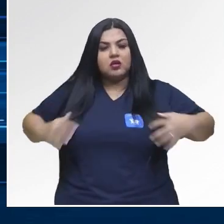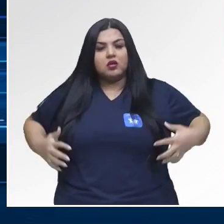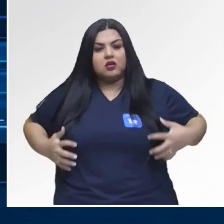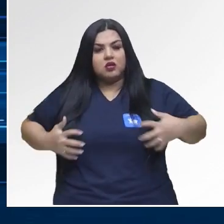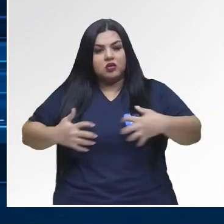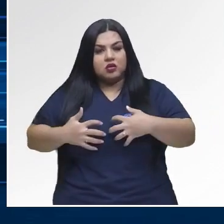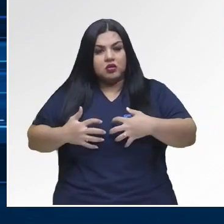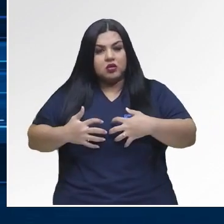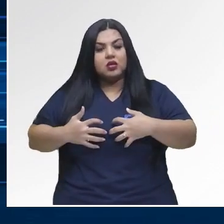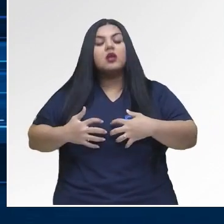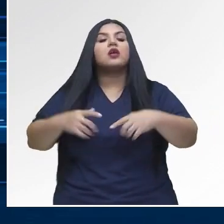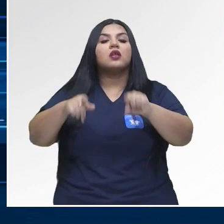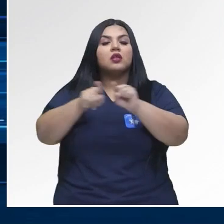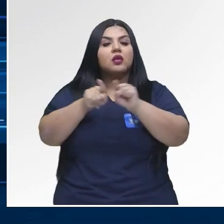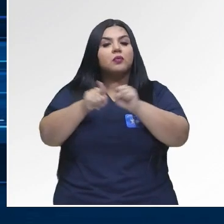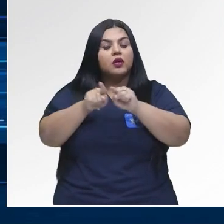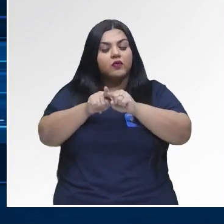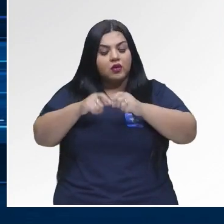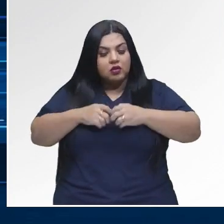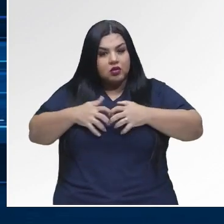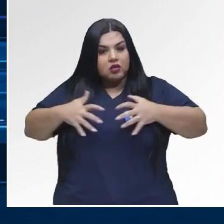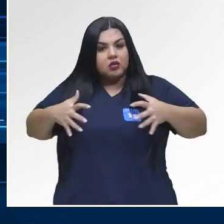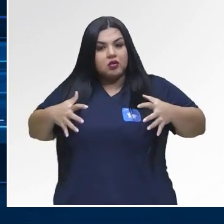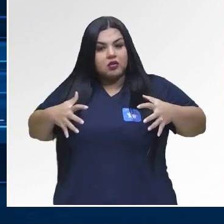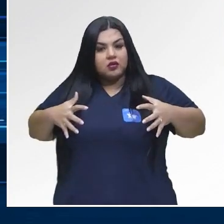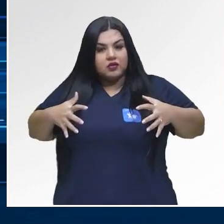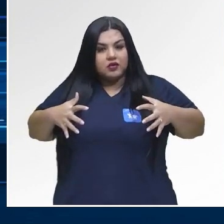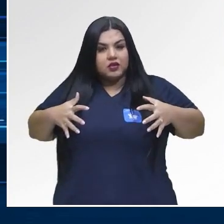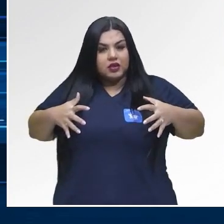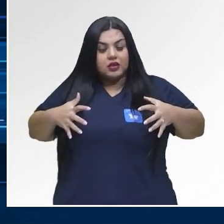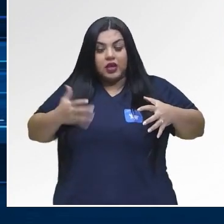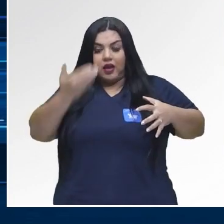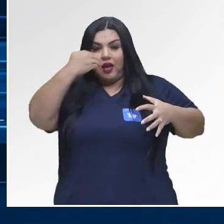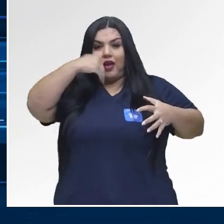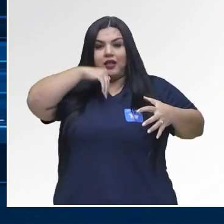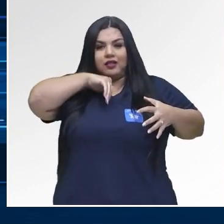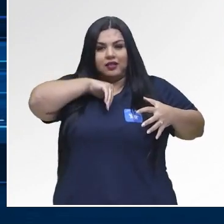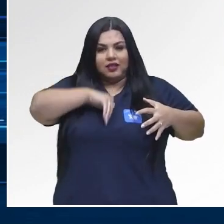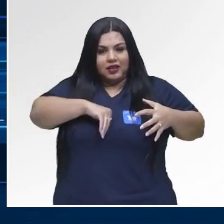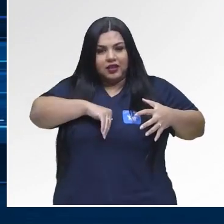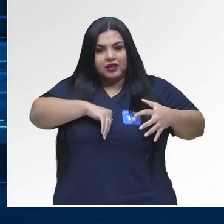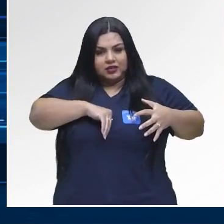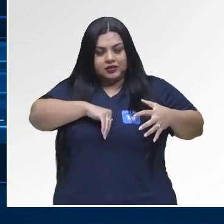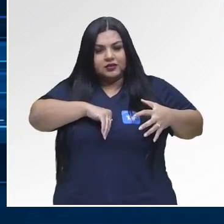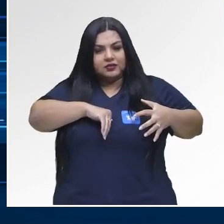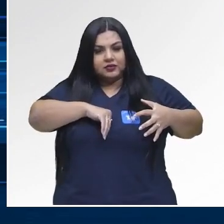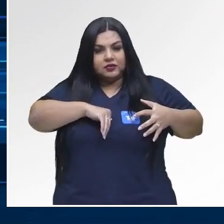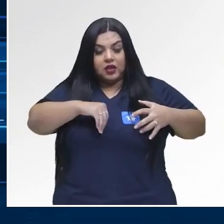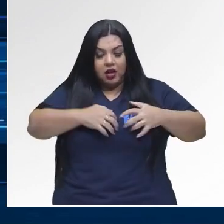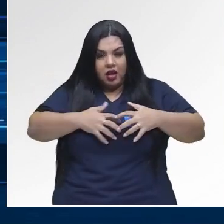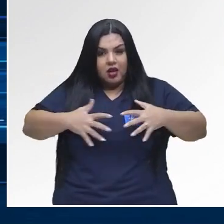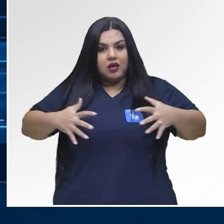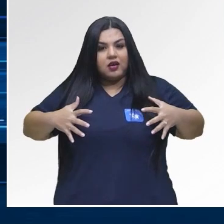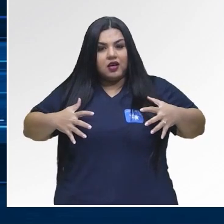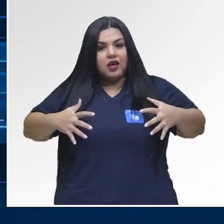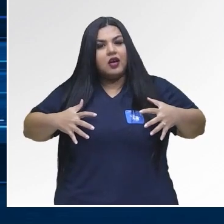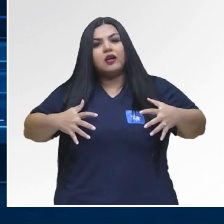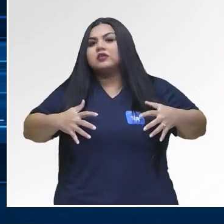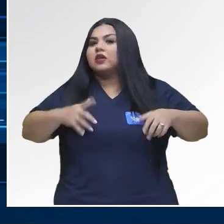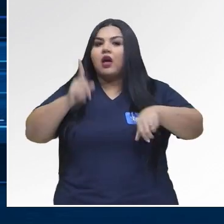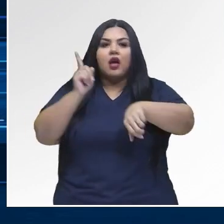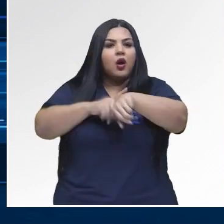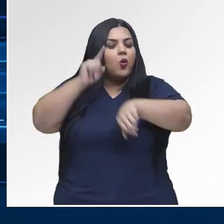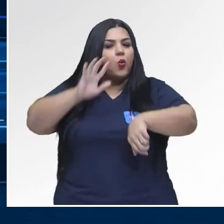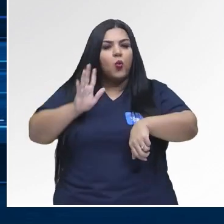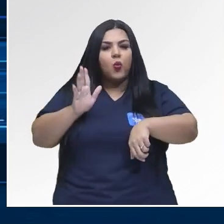costelas, eles também vão se expandir para que haja a entrada do ar no corpo, tá bom? Então, isso acontece